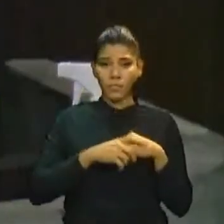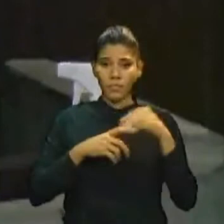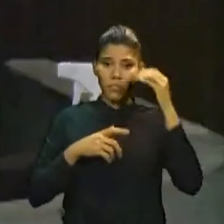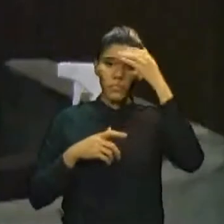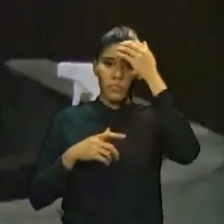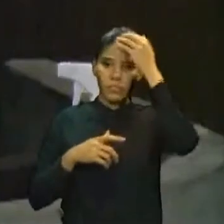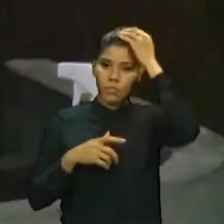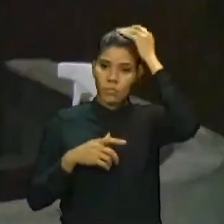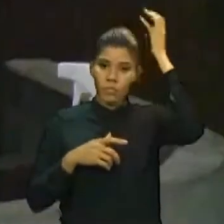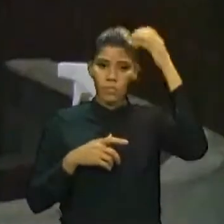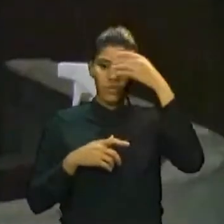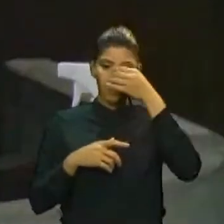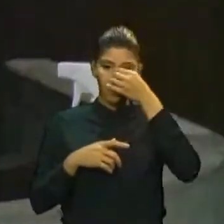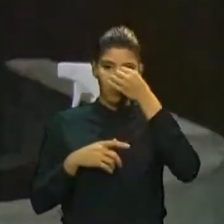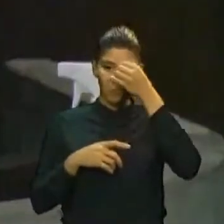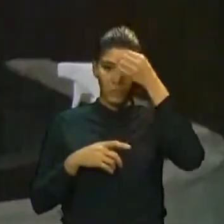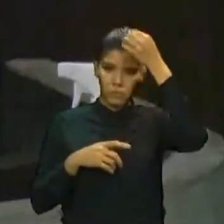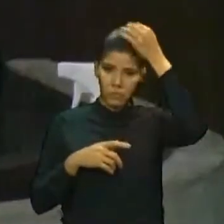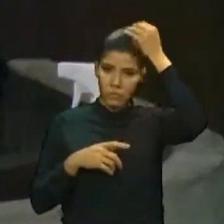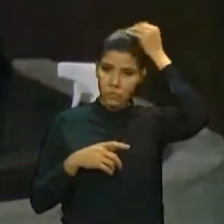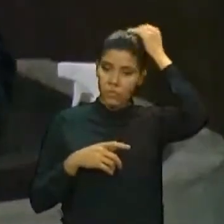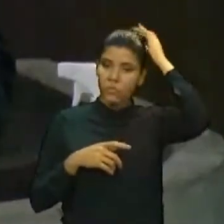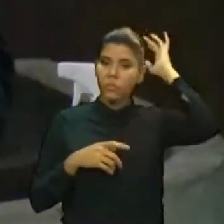defesa e o contraditório. Agora,